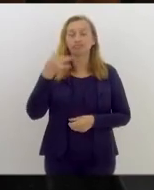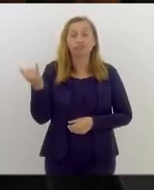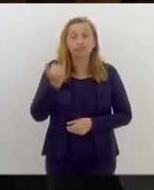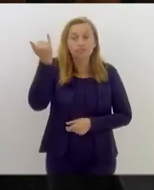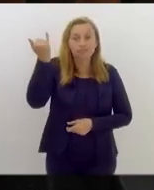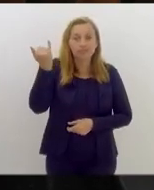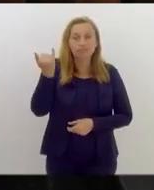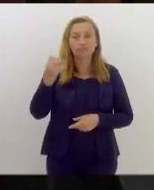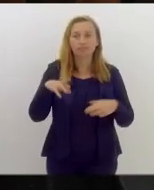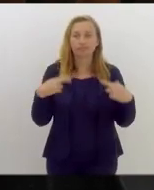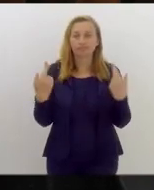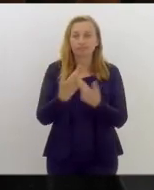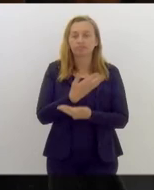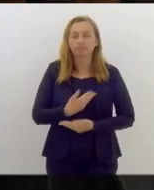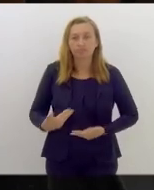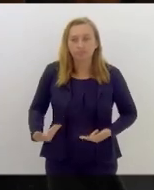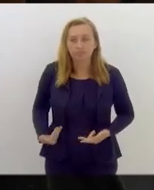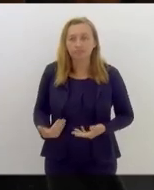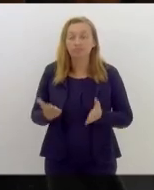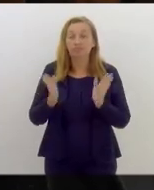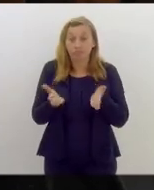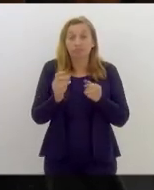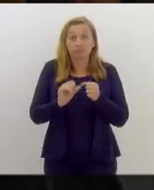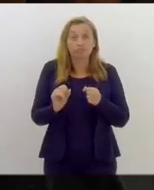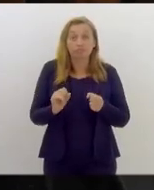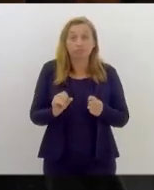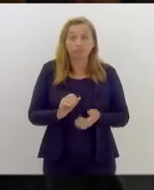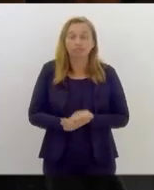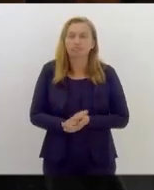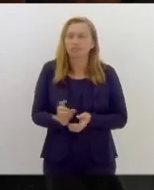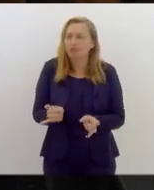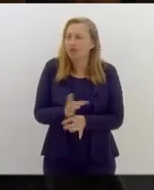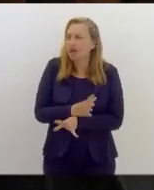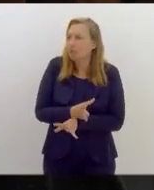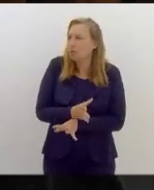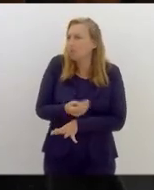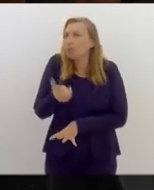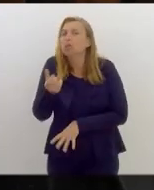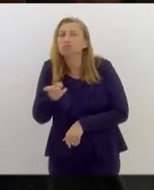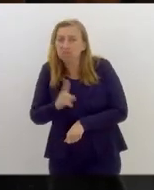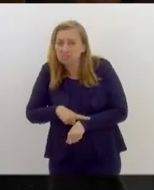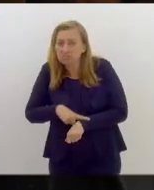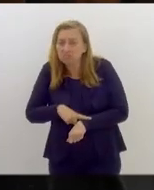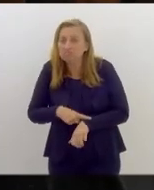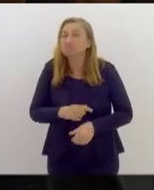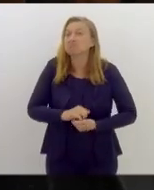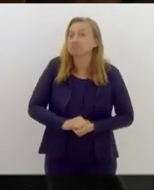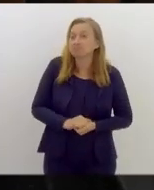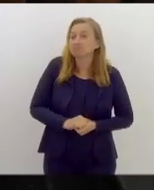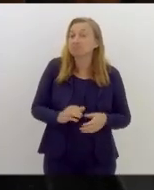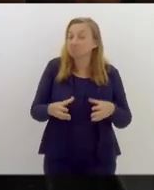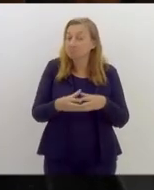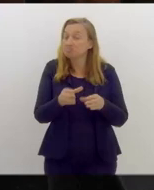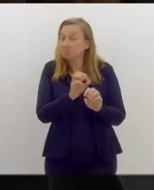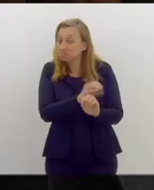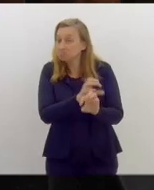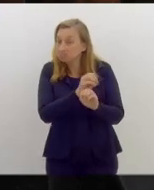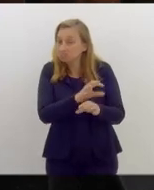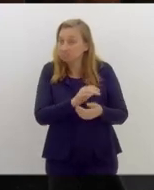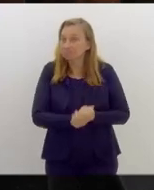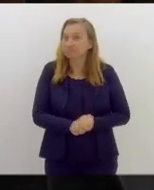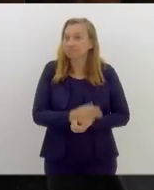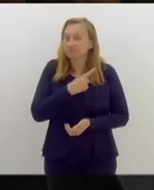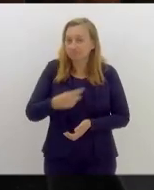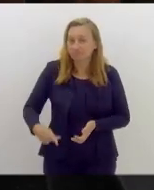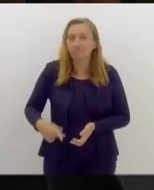importante audiência pública que fizemos hoje, acabou há pouco tempo, na Comissão de Educação, sob a